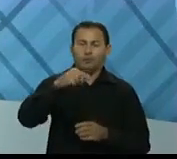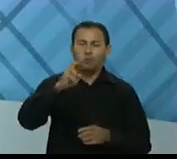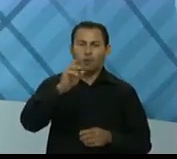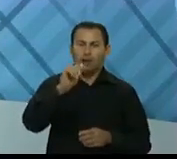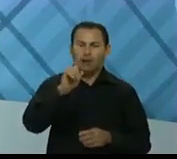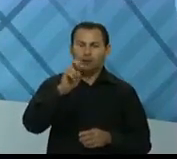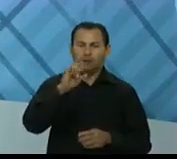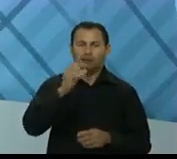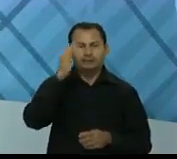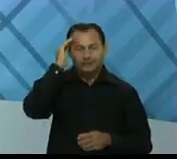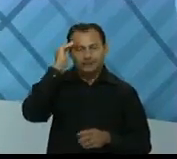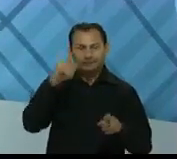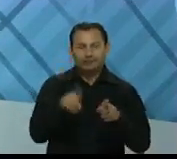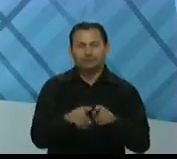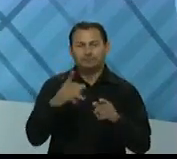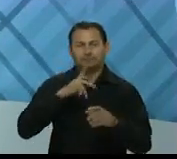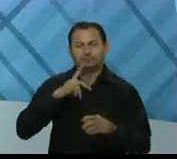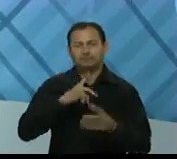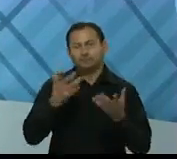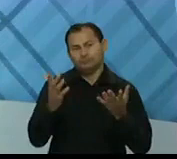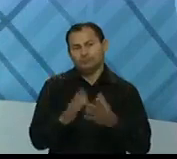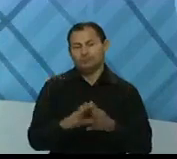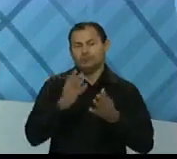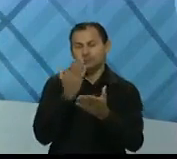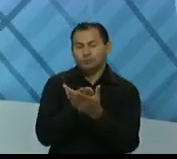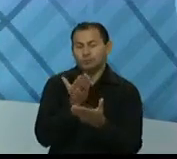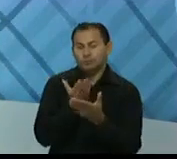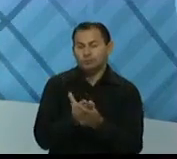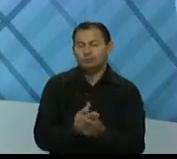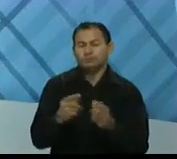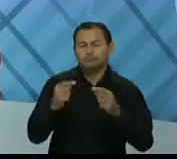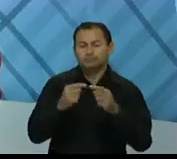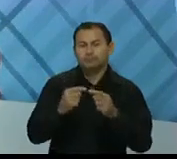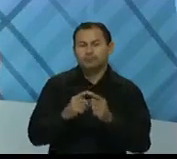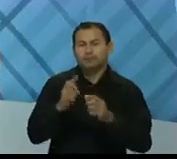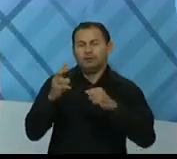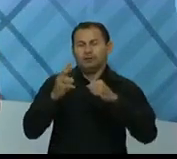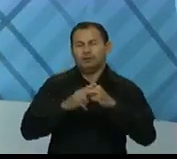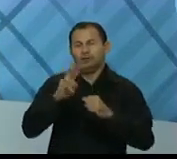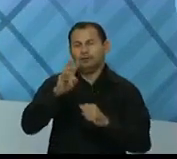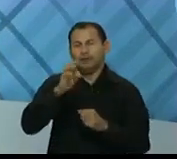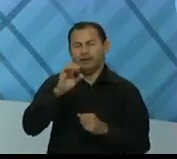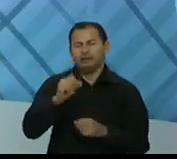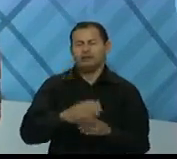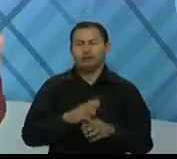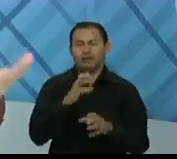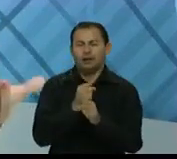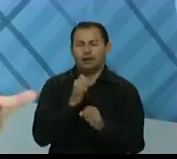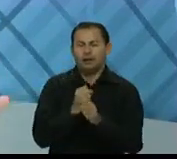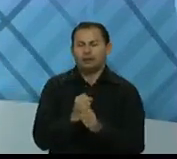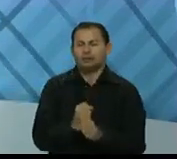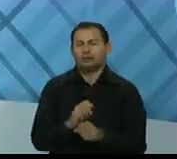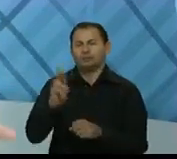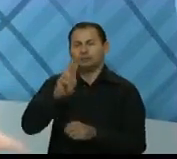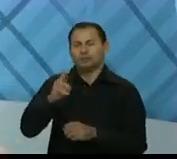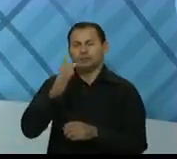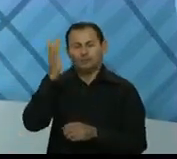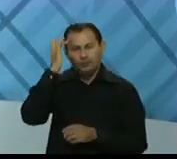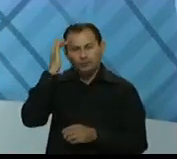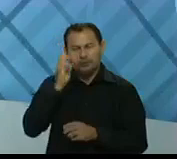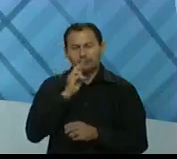também entender essas particularidades de uma função quadrática, o seu estudo com relação ao vértice, ao cálculo utilizando a